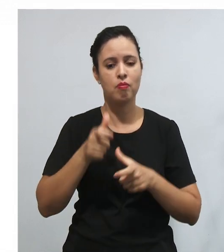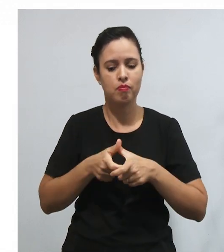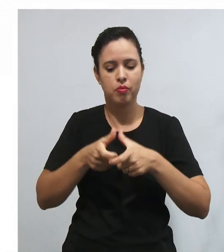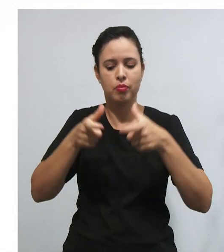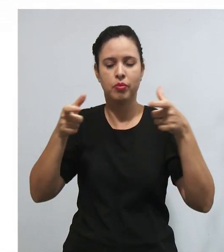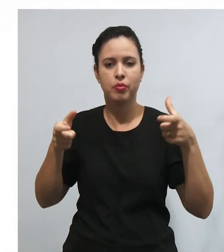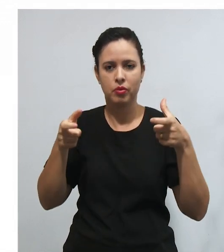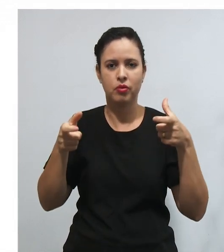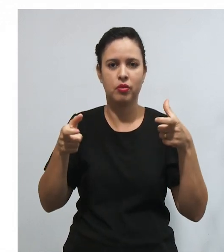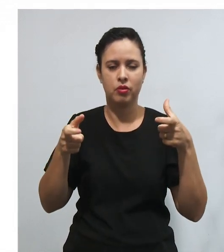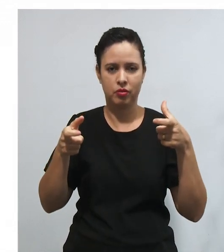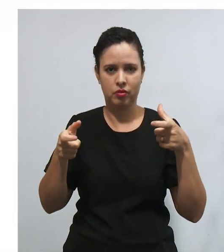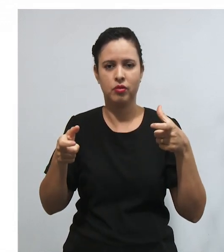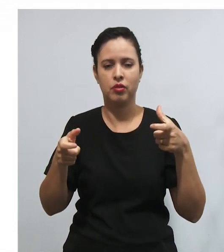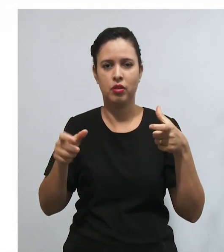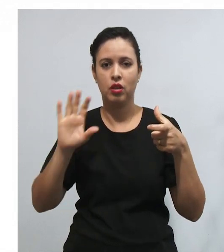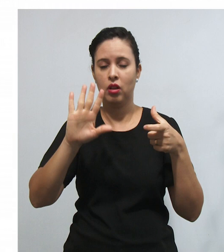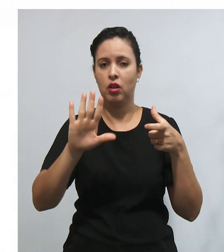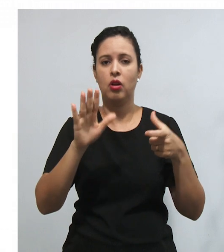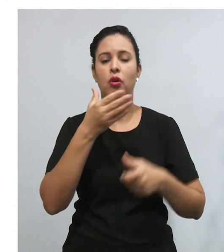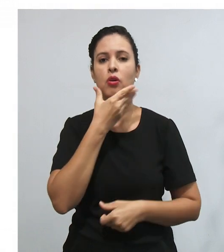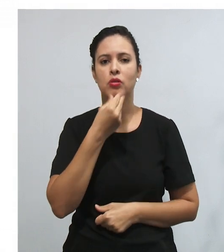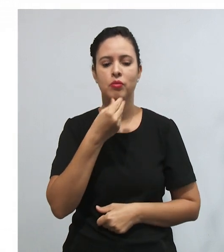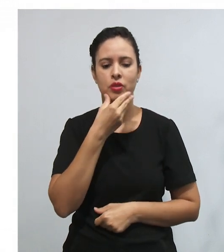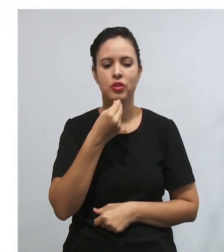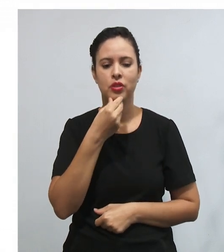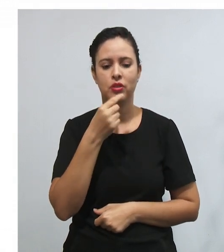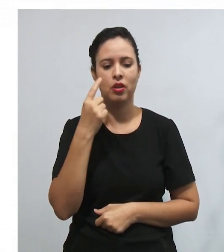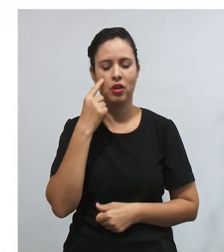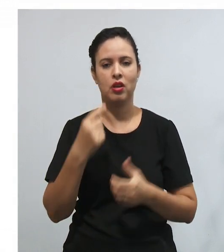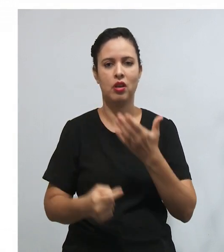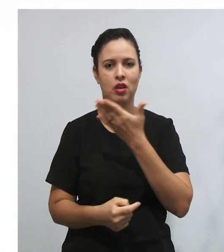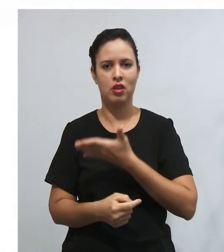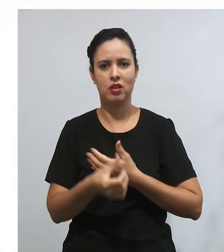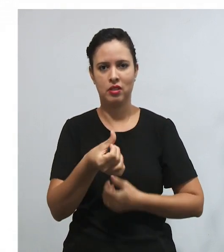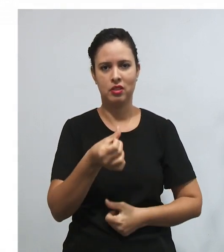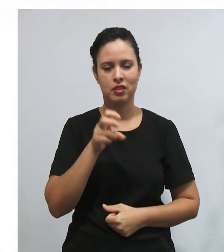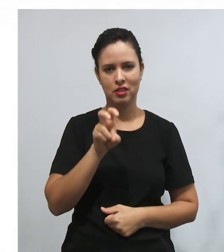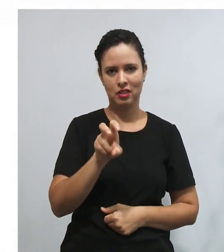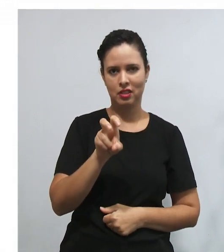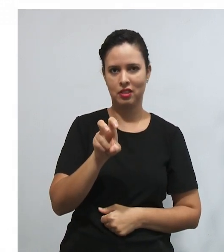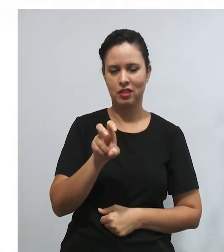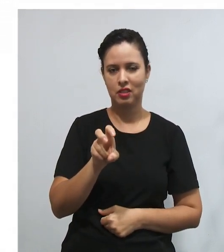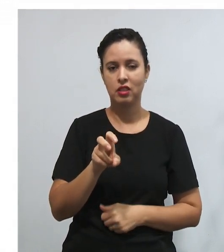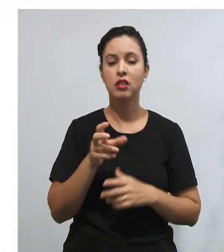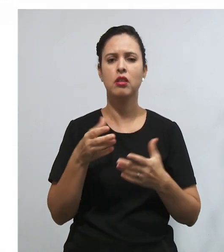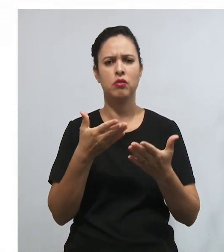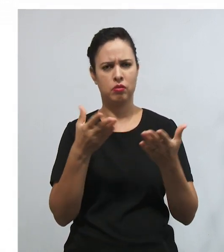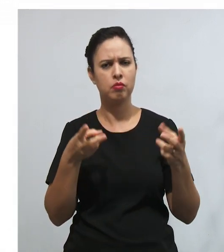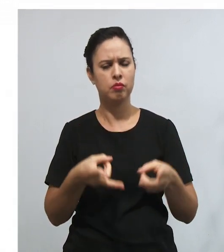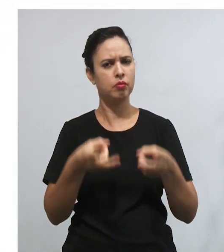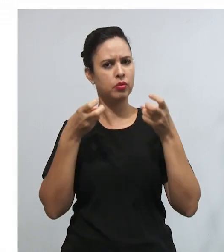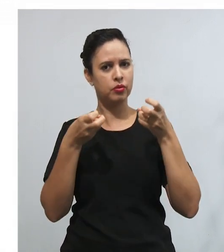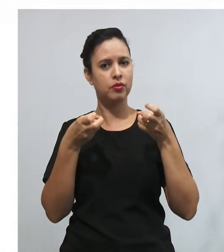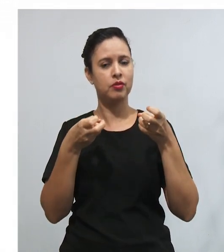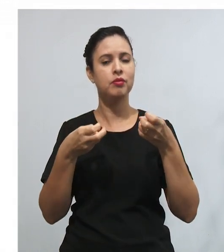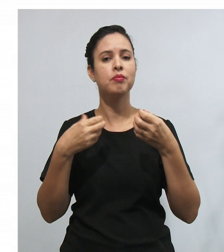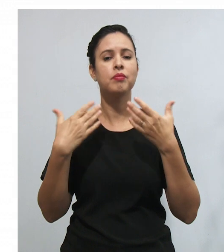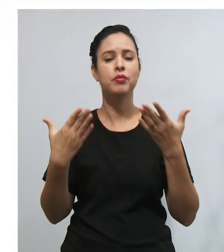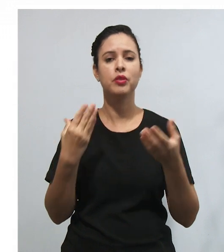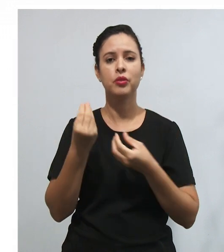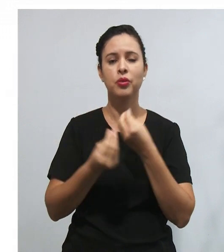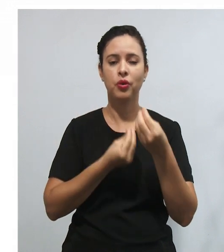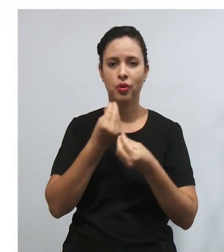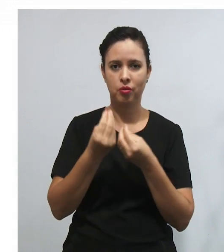fosse depender da média dos meninos, ó, é de 65. Então assim, só para vocês terem uma ideia, né, de